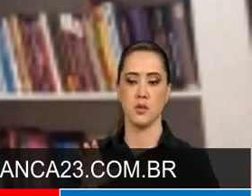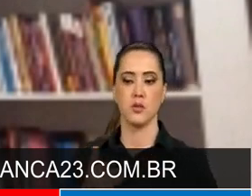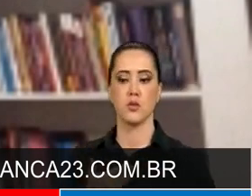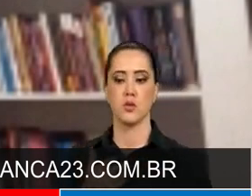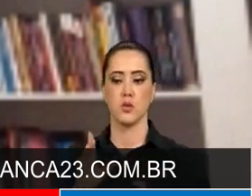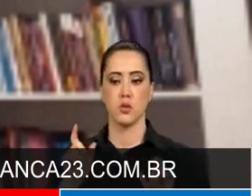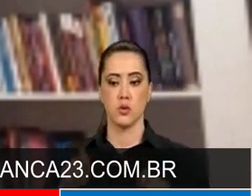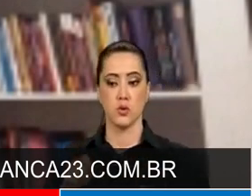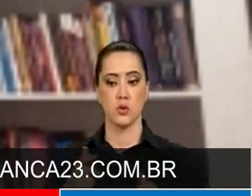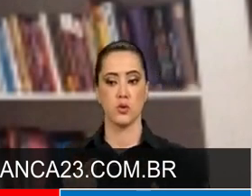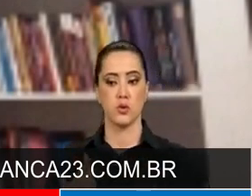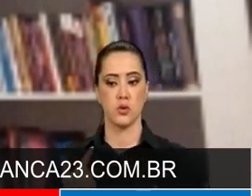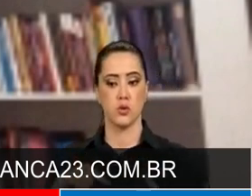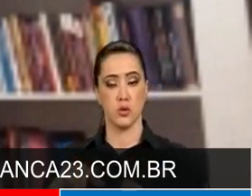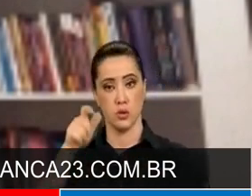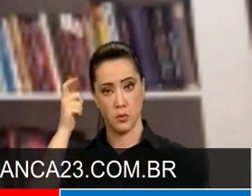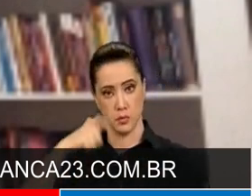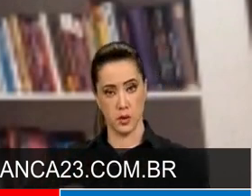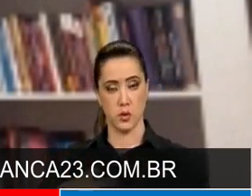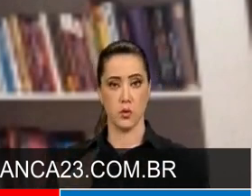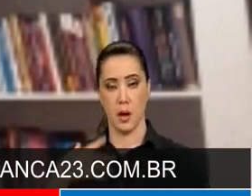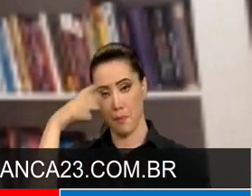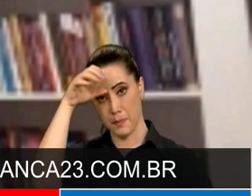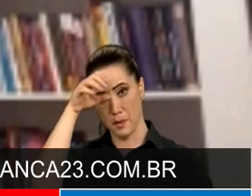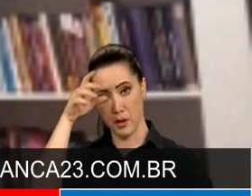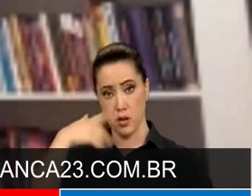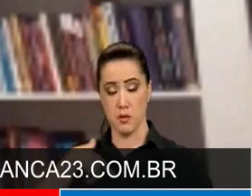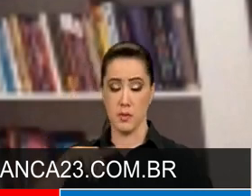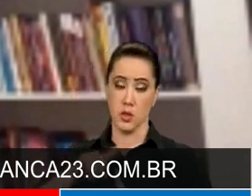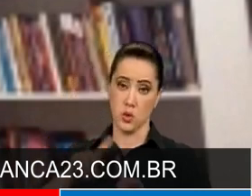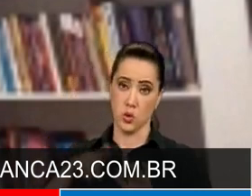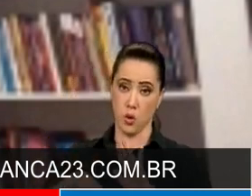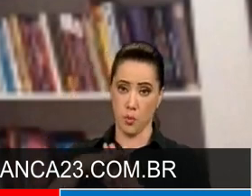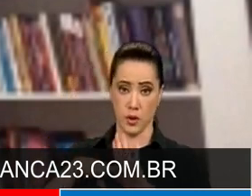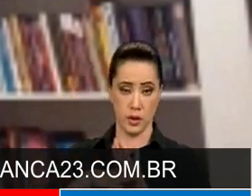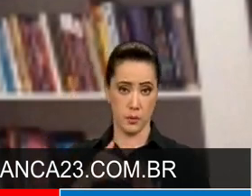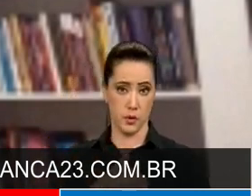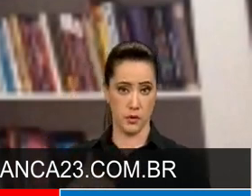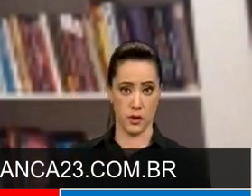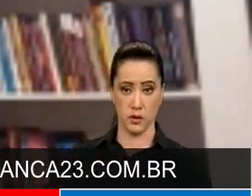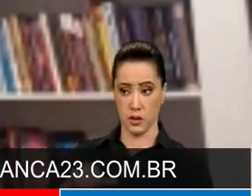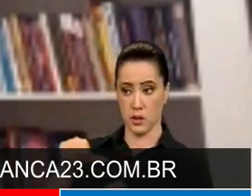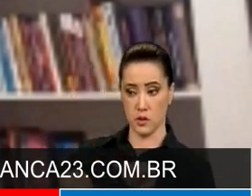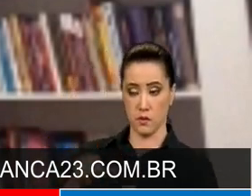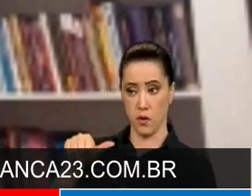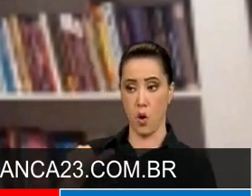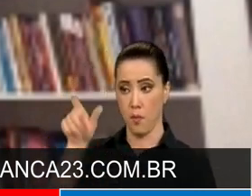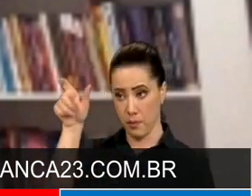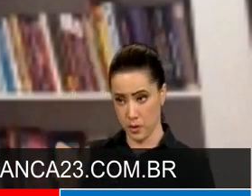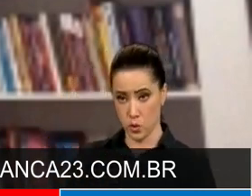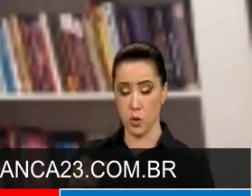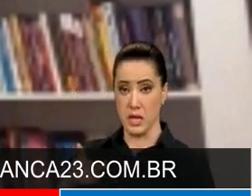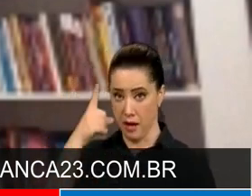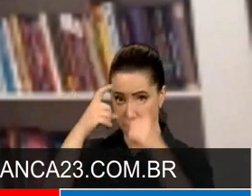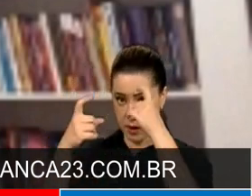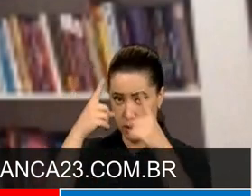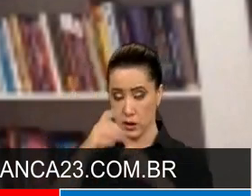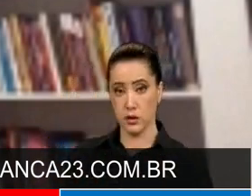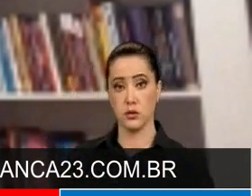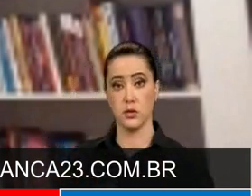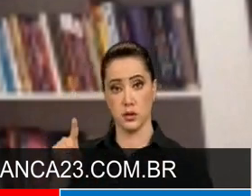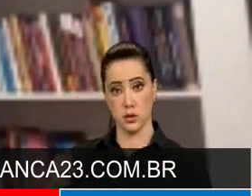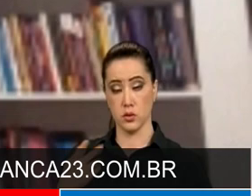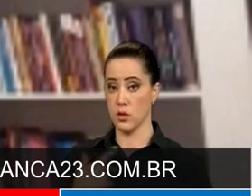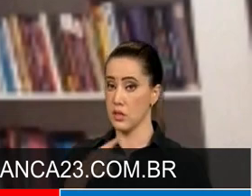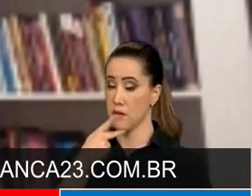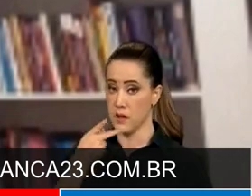capaz de modificar um homem que aprendeu a ser violento. Não existe transformação pelo amor, existe transformação pelo rompimento